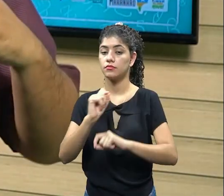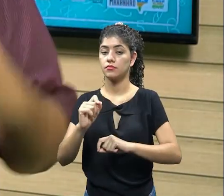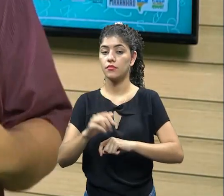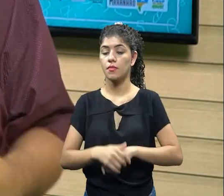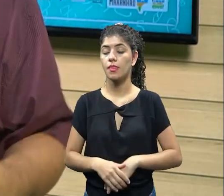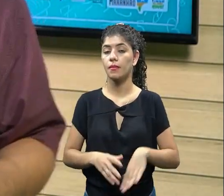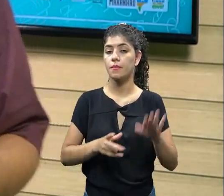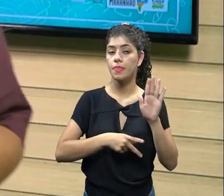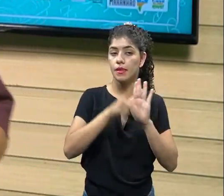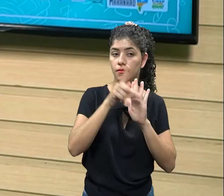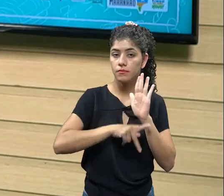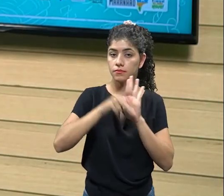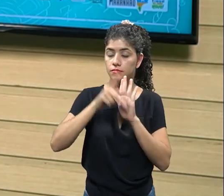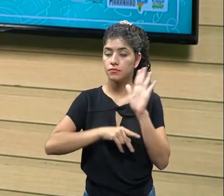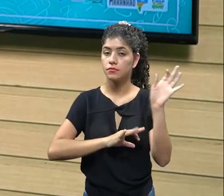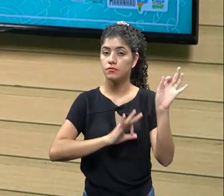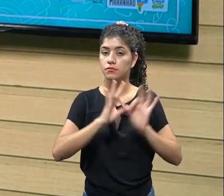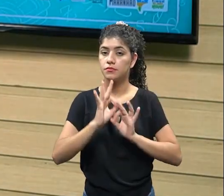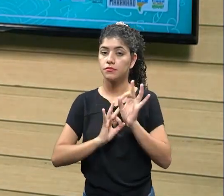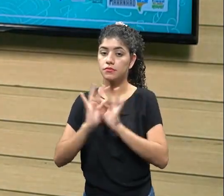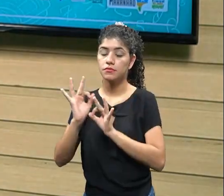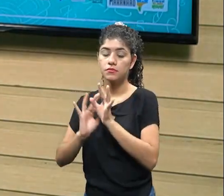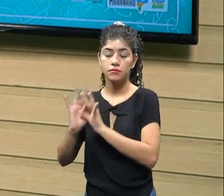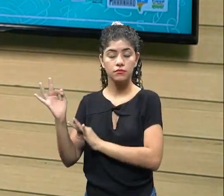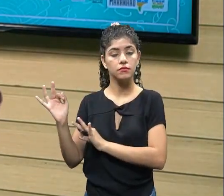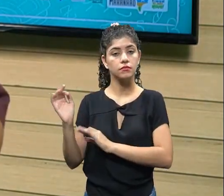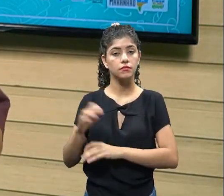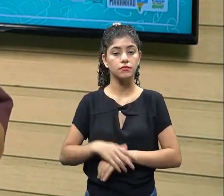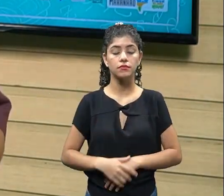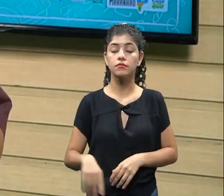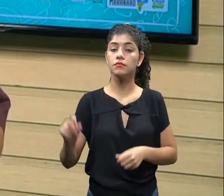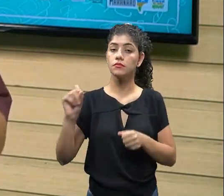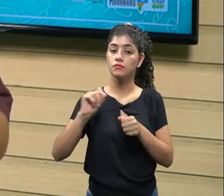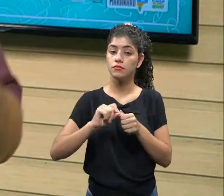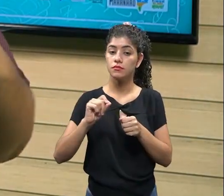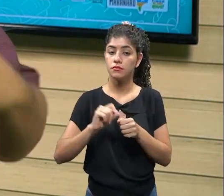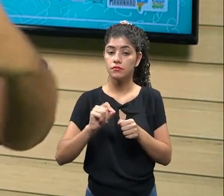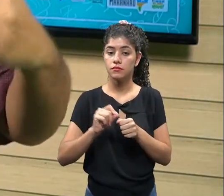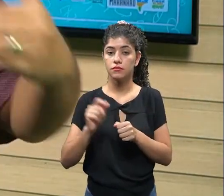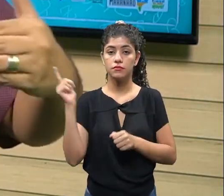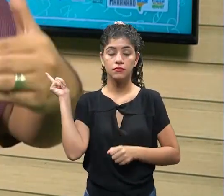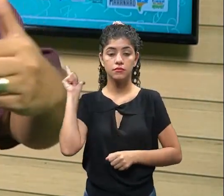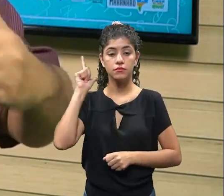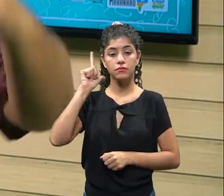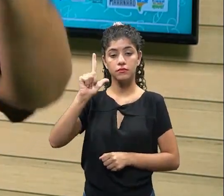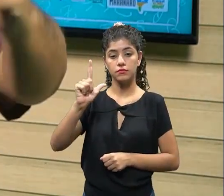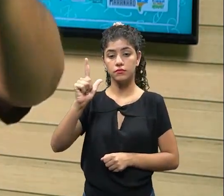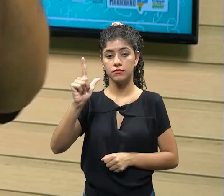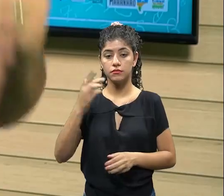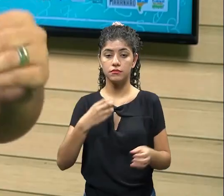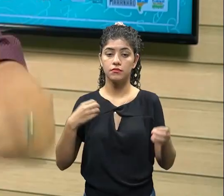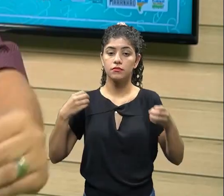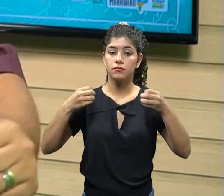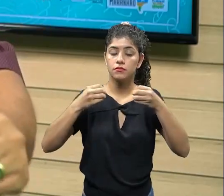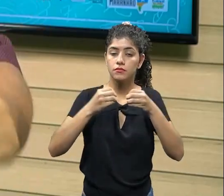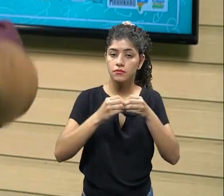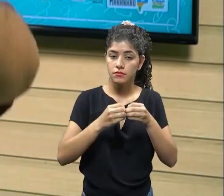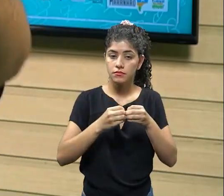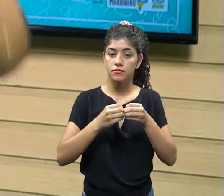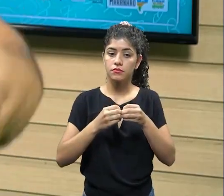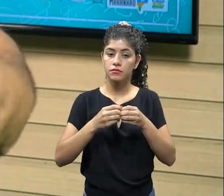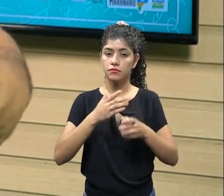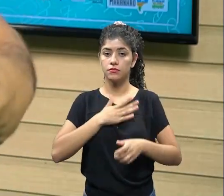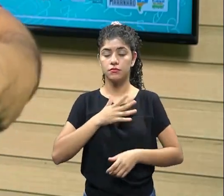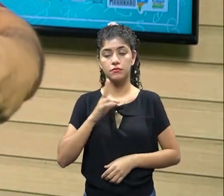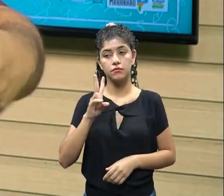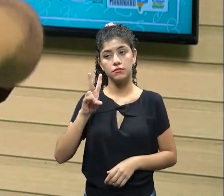são planejamentos na qual eu vou fazer para conseguir chegar o mais próximo possível